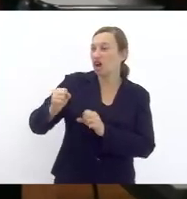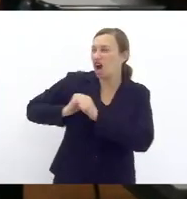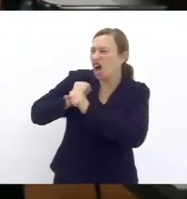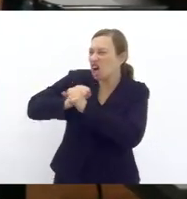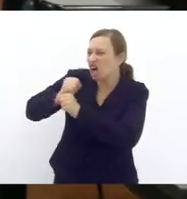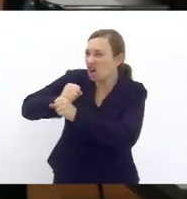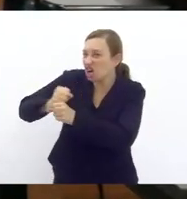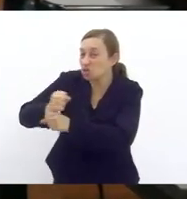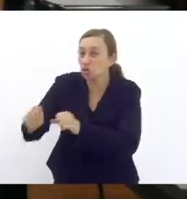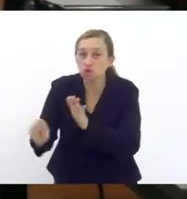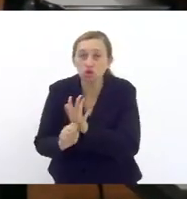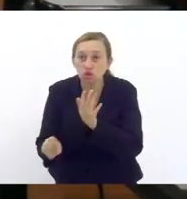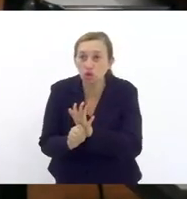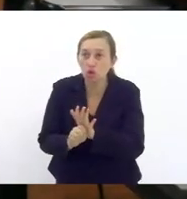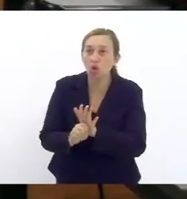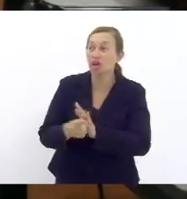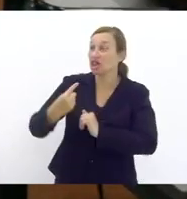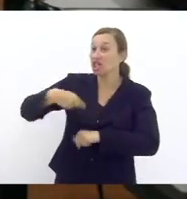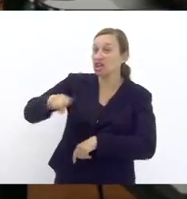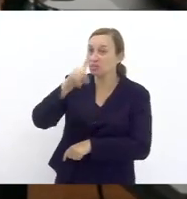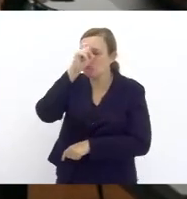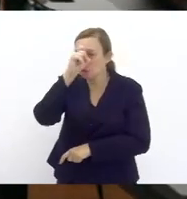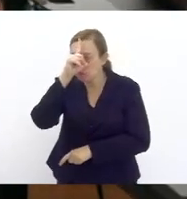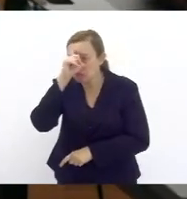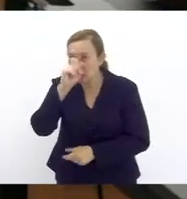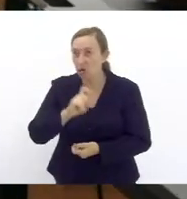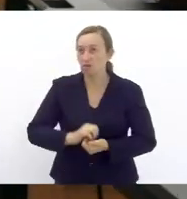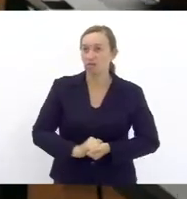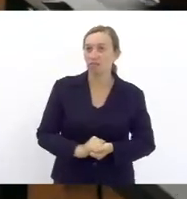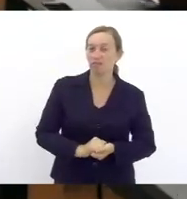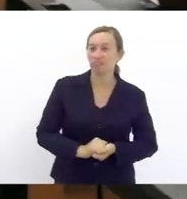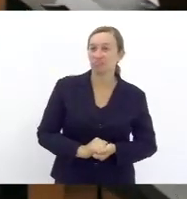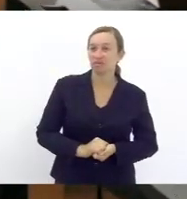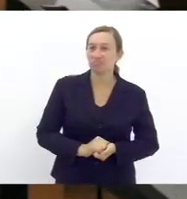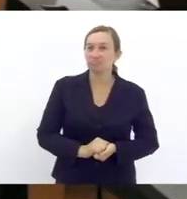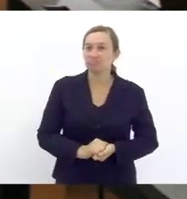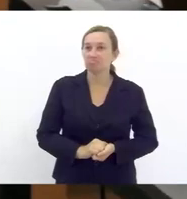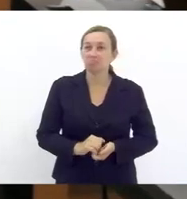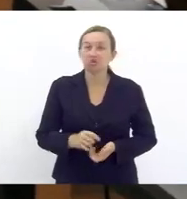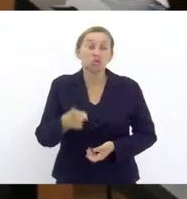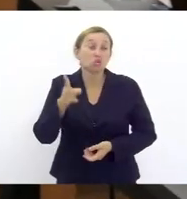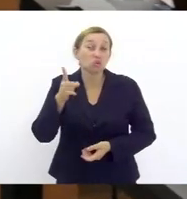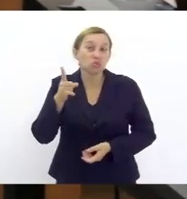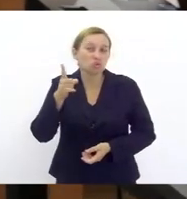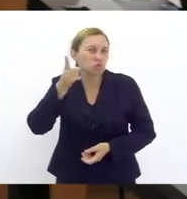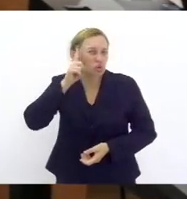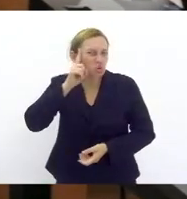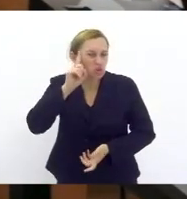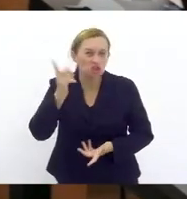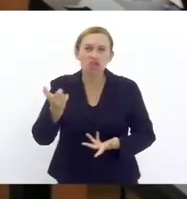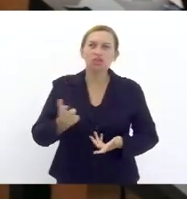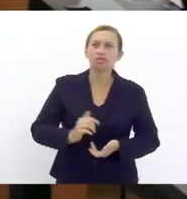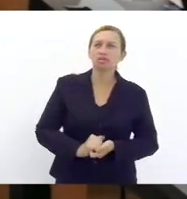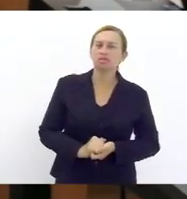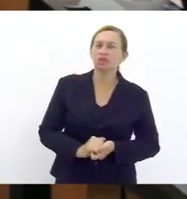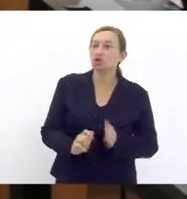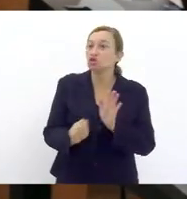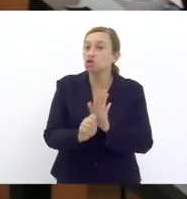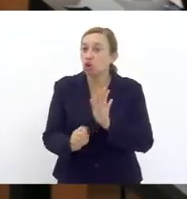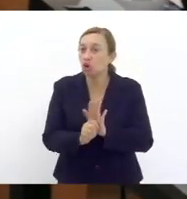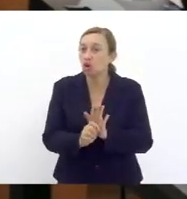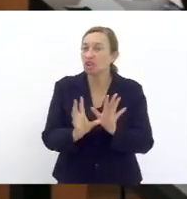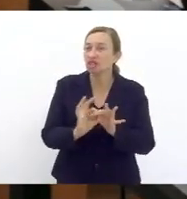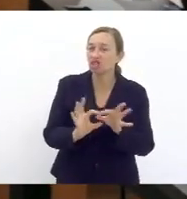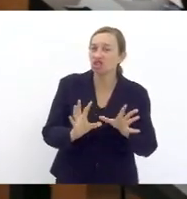anos drogas que levava ele para o hospital praticamente dias após Dias drogas que